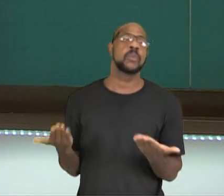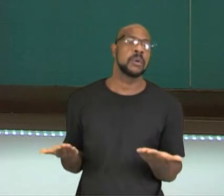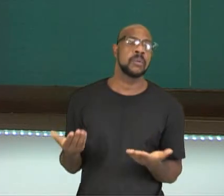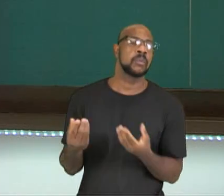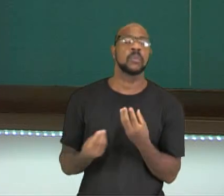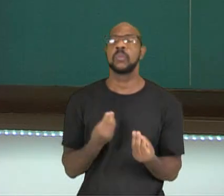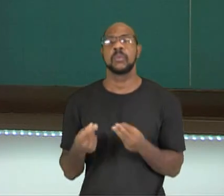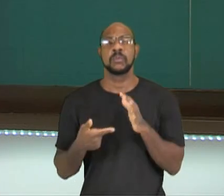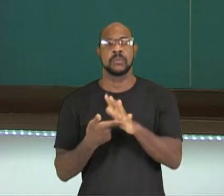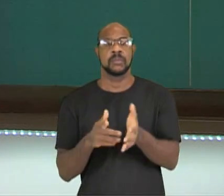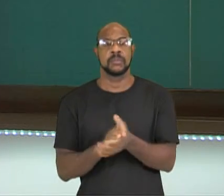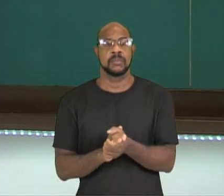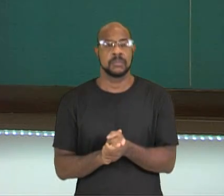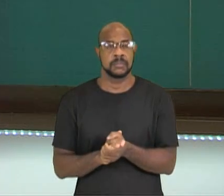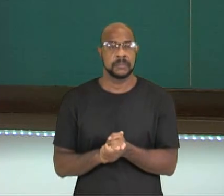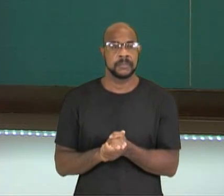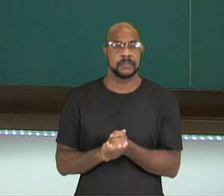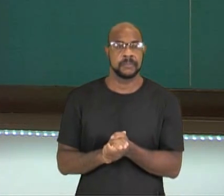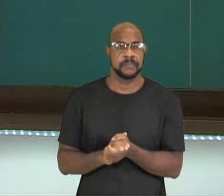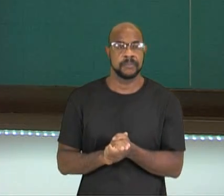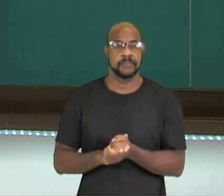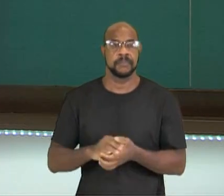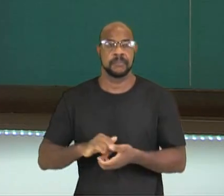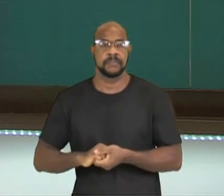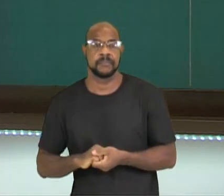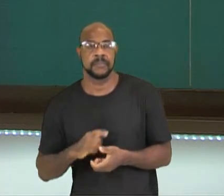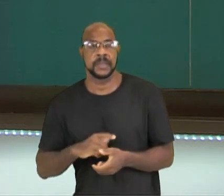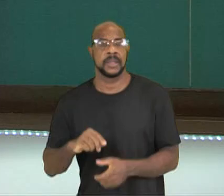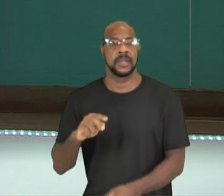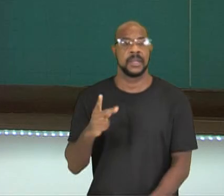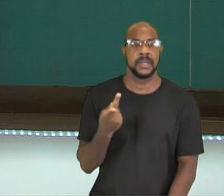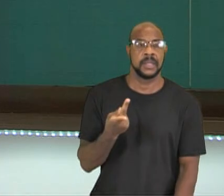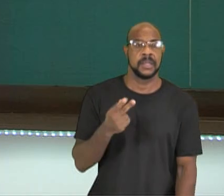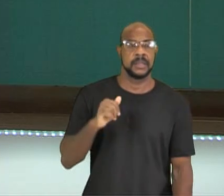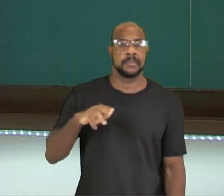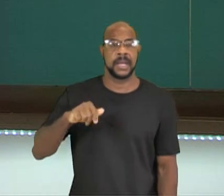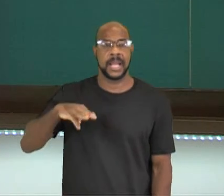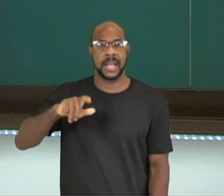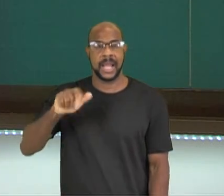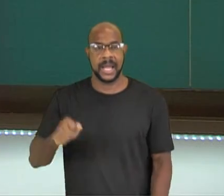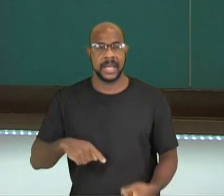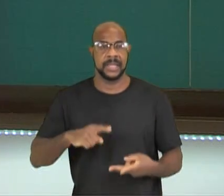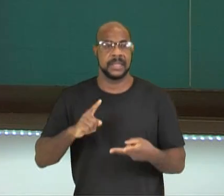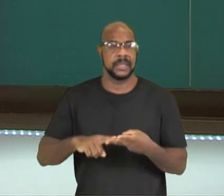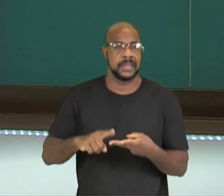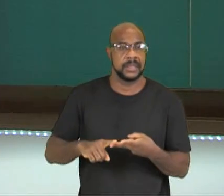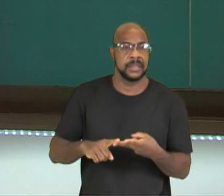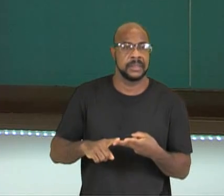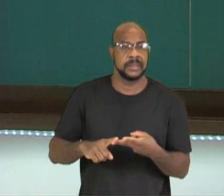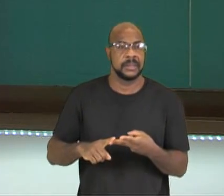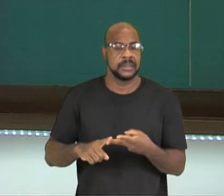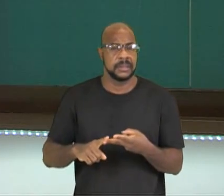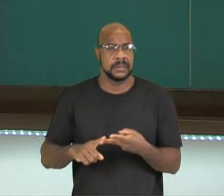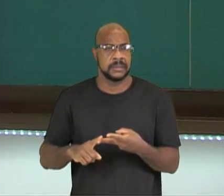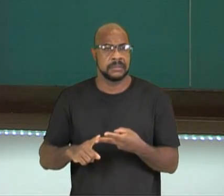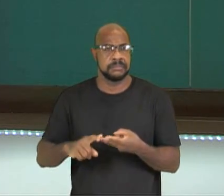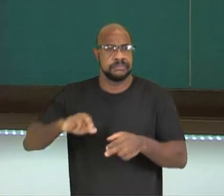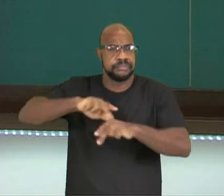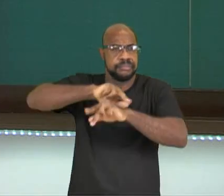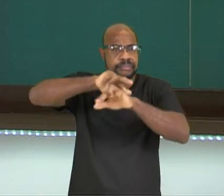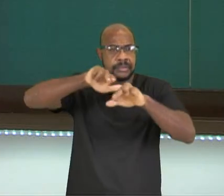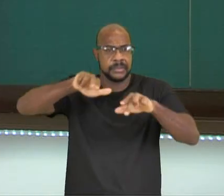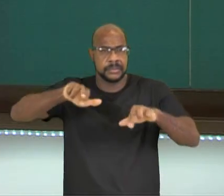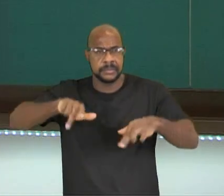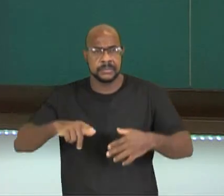A Cordilheira dos Andes, a Cordilheira do Himalaia, onde fica o ponto mais alto da Terra, que é o Pico Everest, né? Que é o